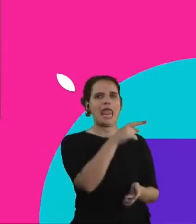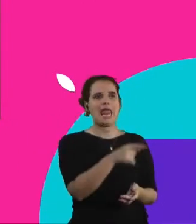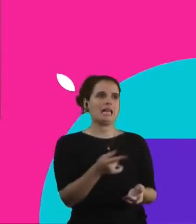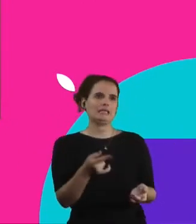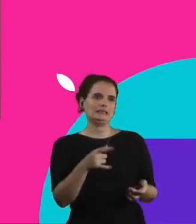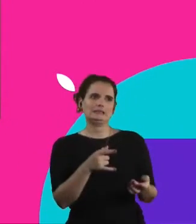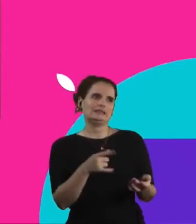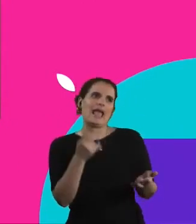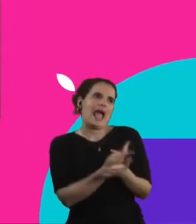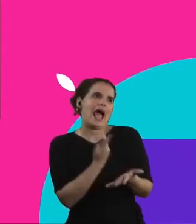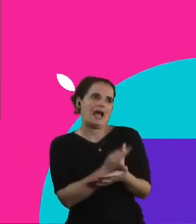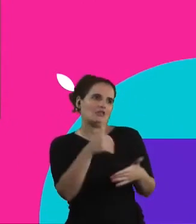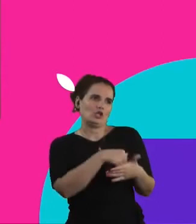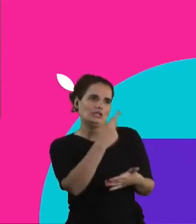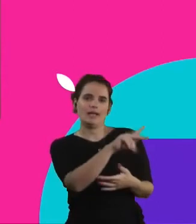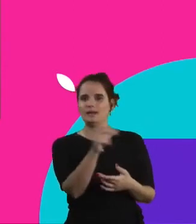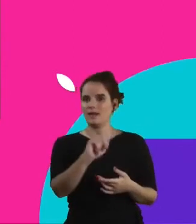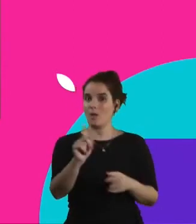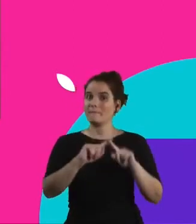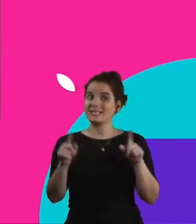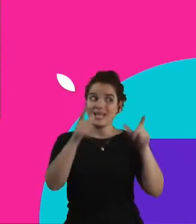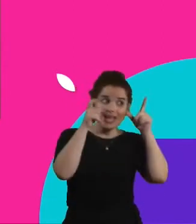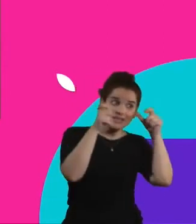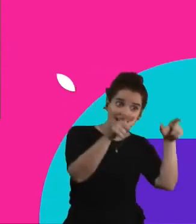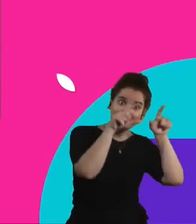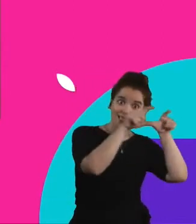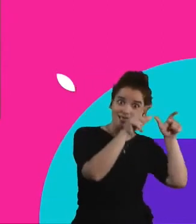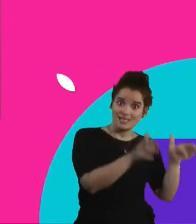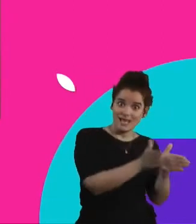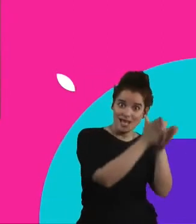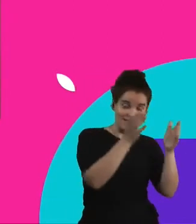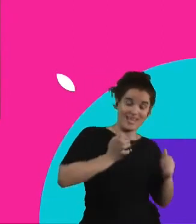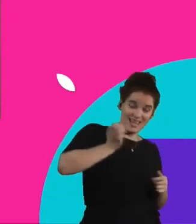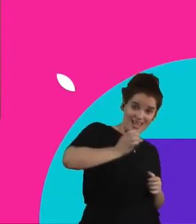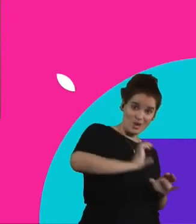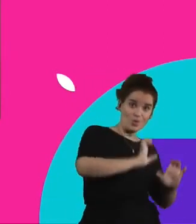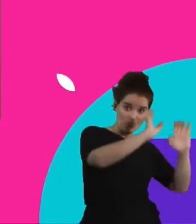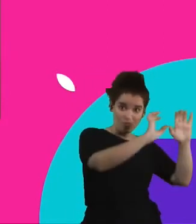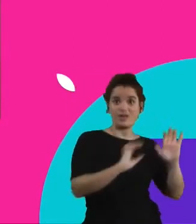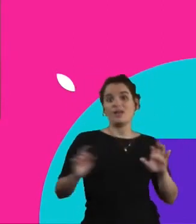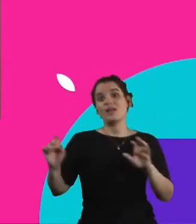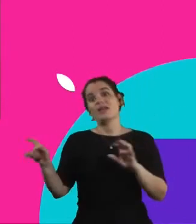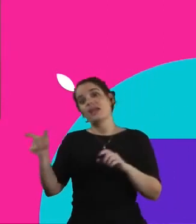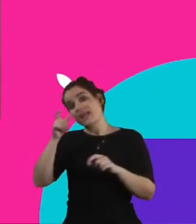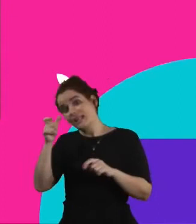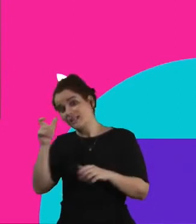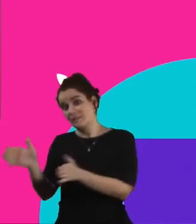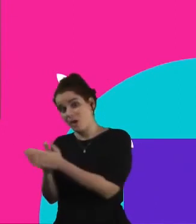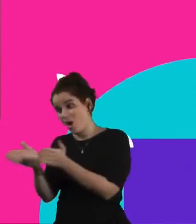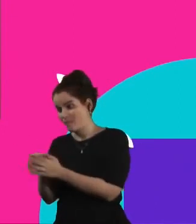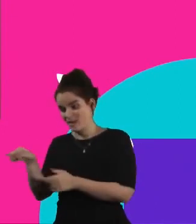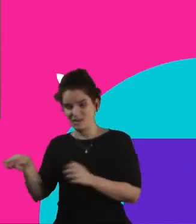dele. Eu estou dizendo que os interesses do indivíduo que mora no Alto Leblon é diferente do morador da Baixada